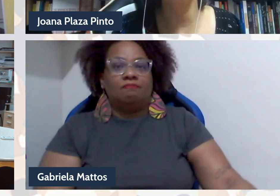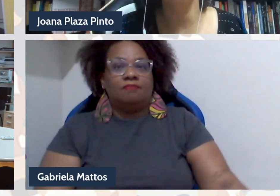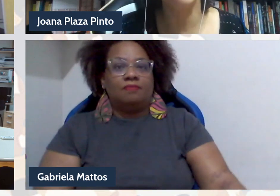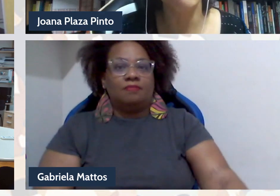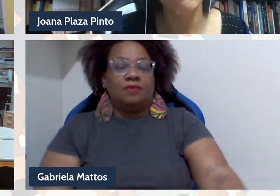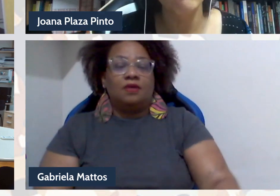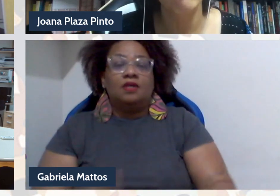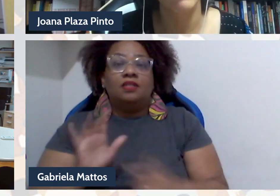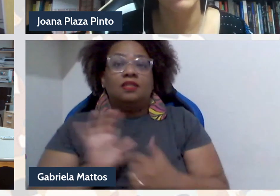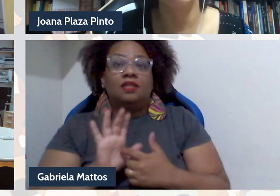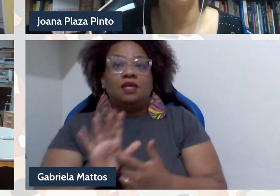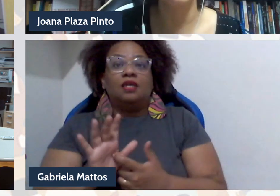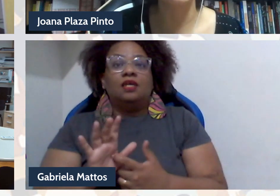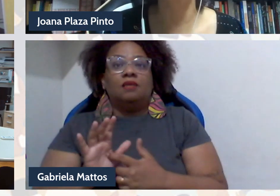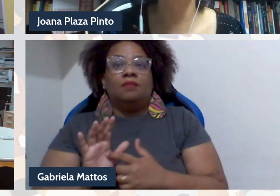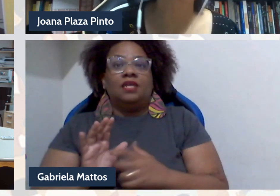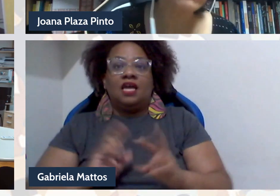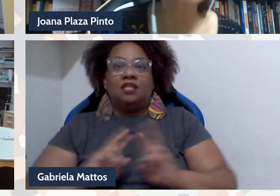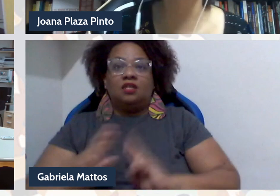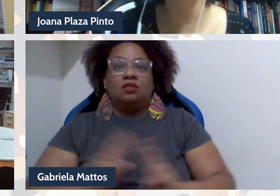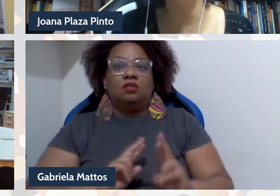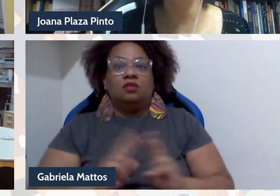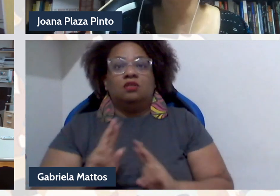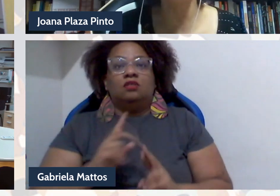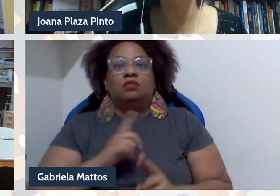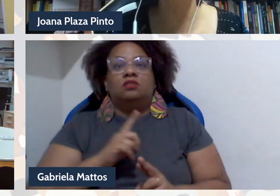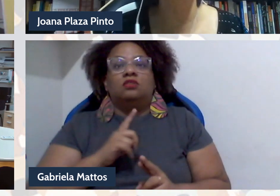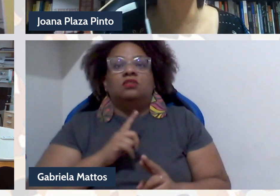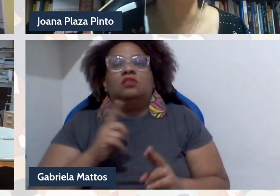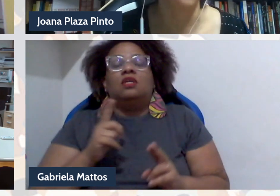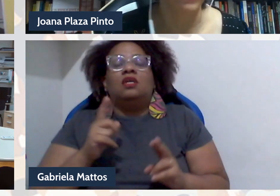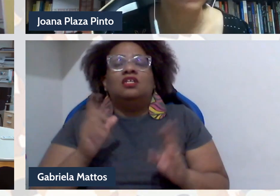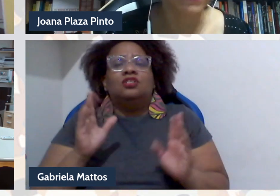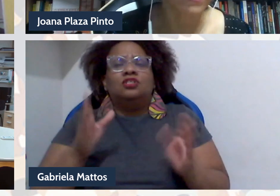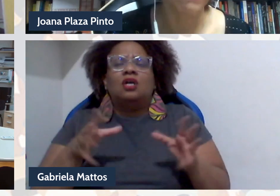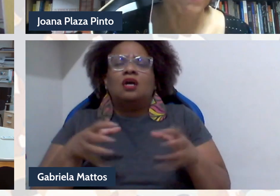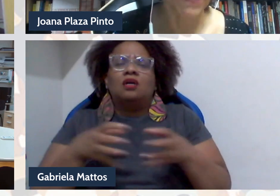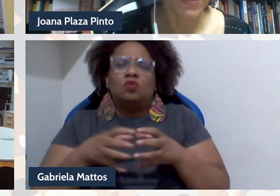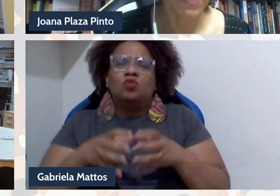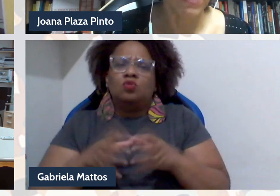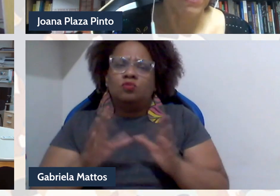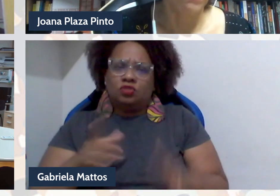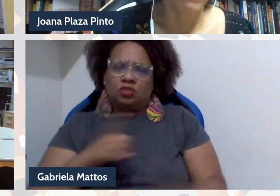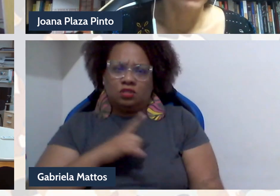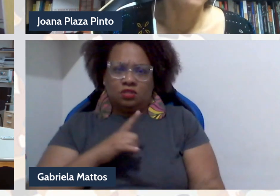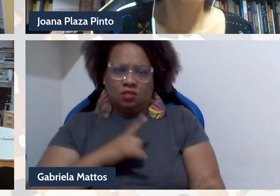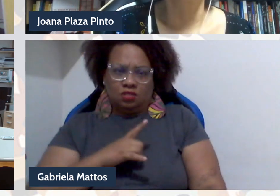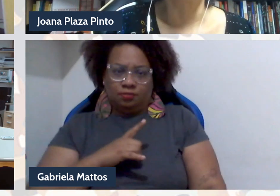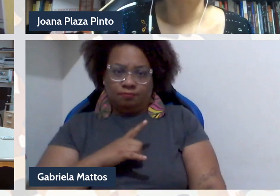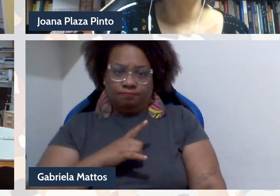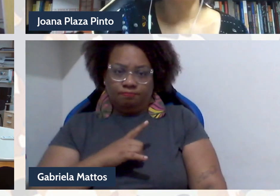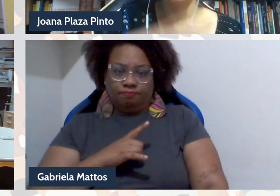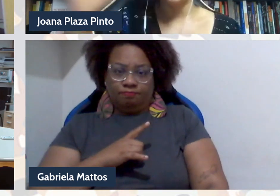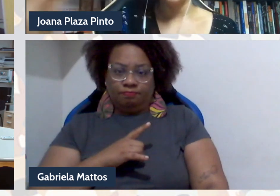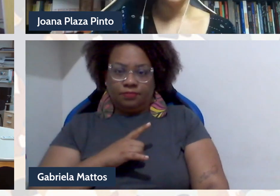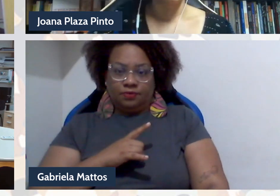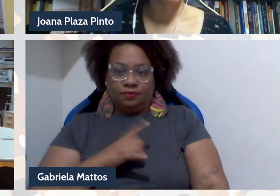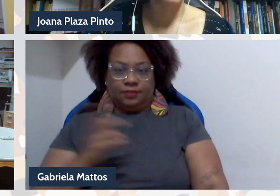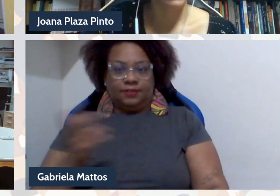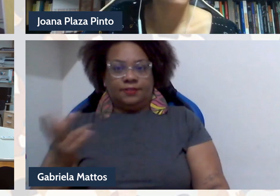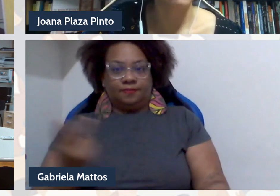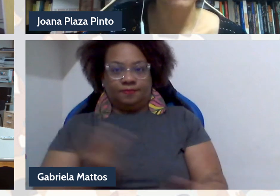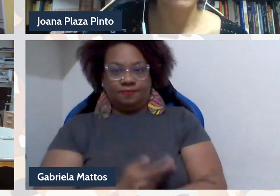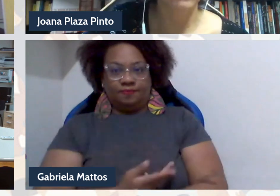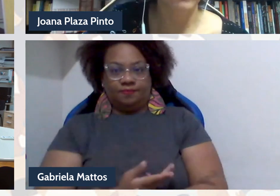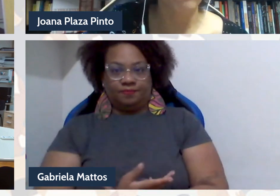uma rede tão fortalecida que não seja uma rede já existente entre mulheres, né? Enfim, é